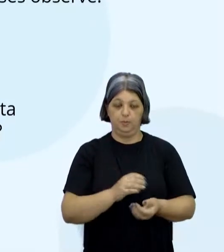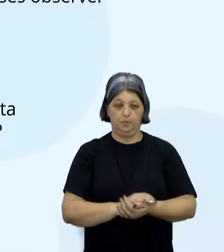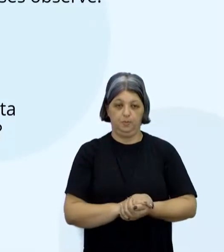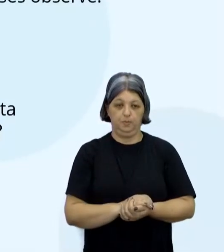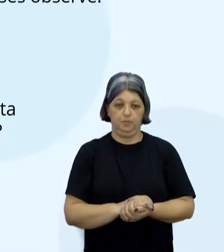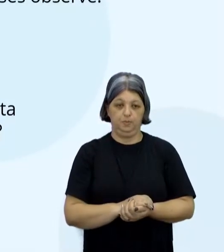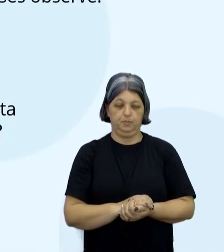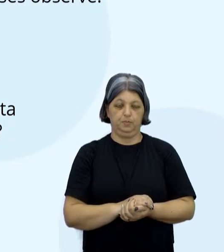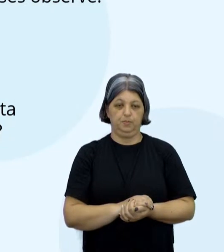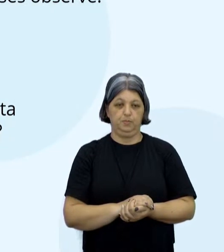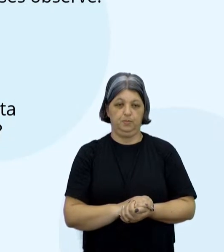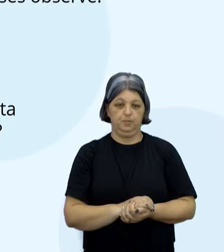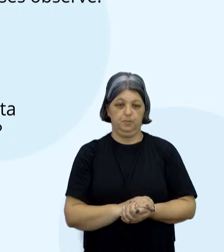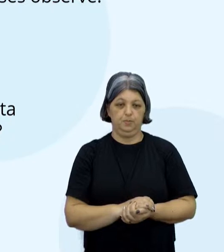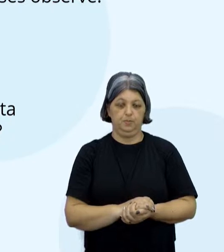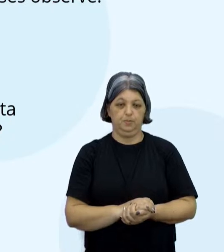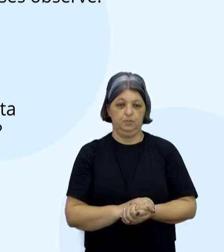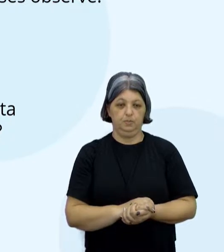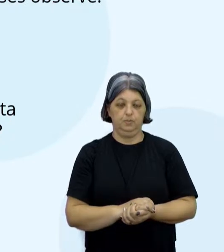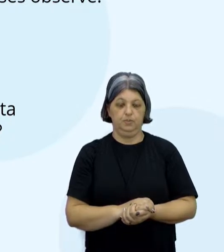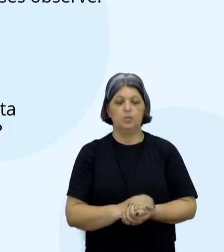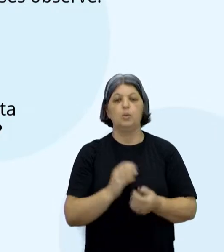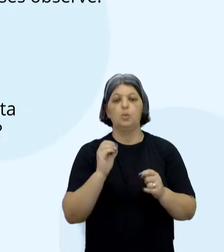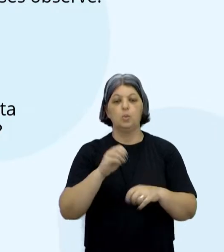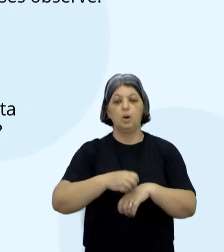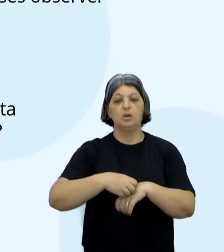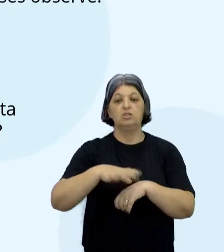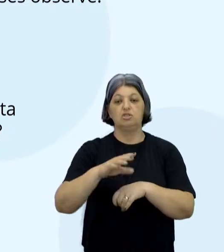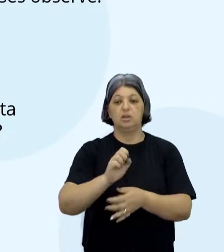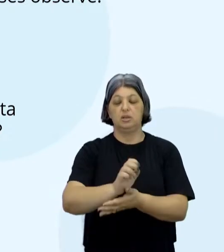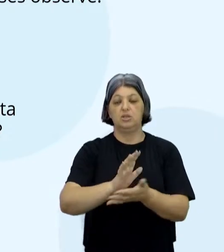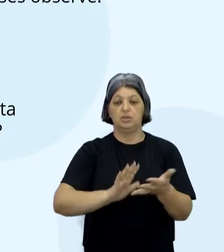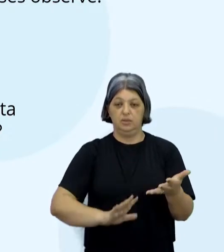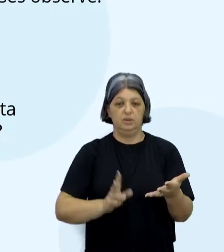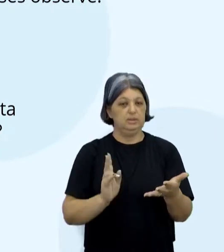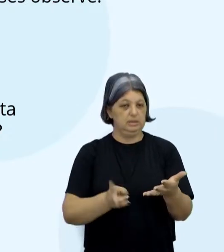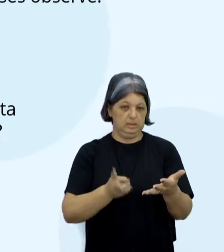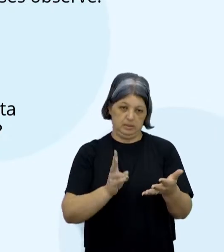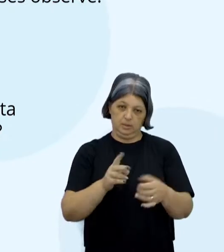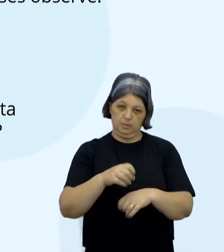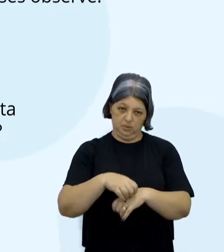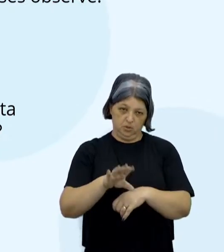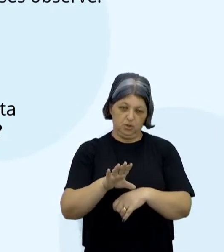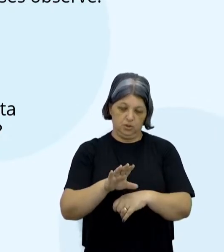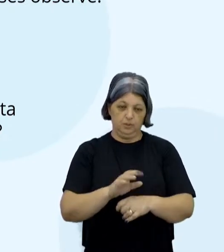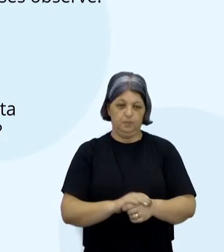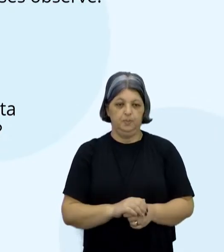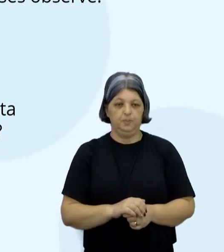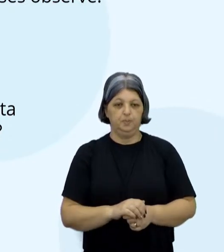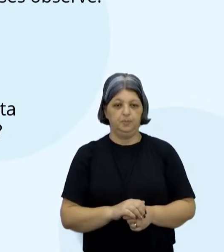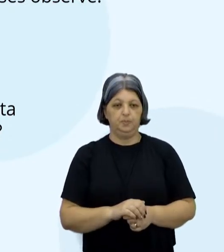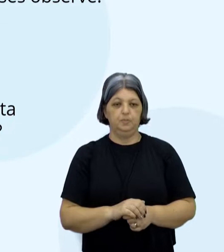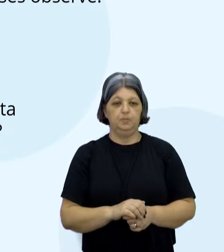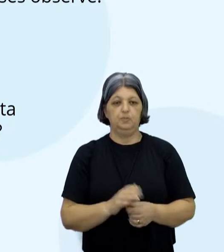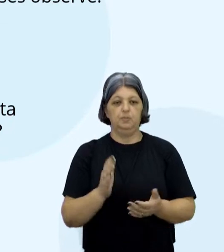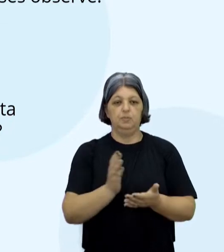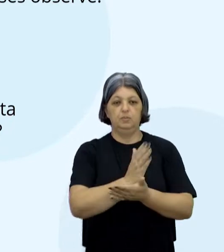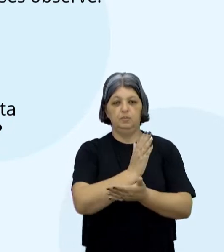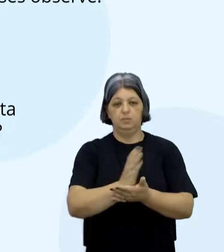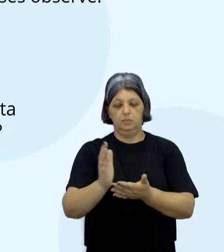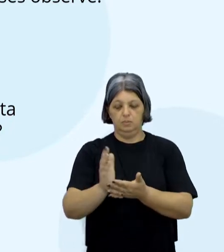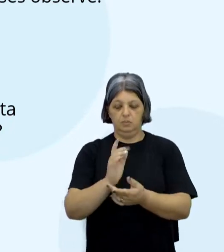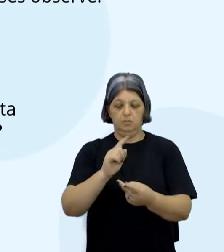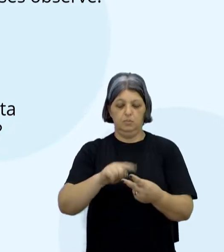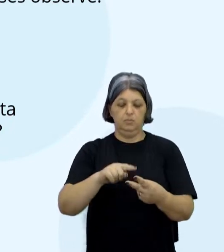vocês, vamos lá? Então, qual que é a sugestão dessa atividade? Sempre sugestão, tá bom? Então, dividiremos o desenvolvimento em